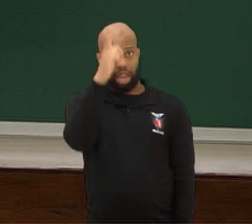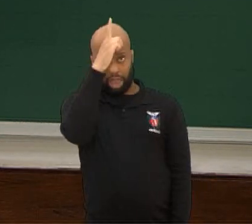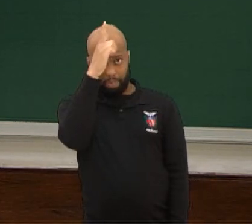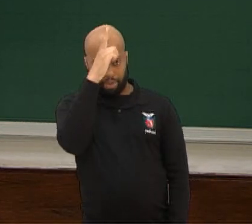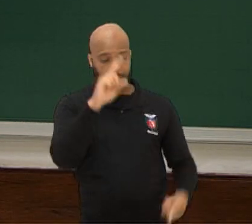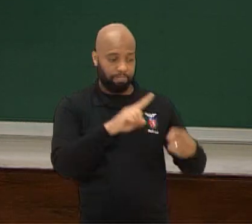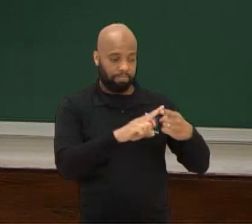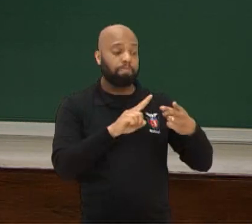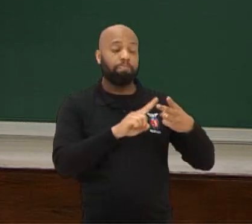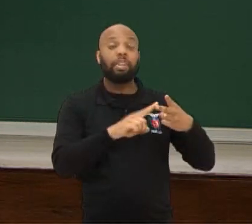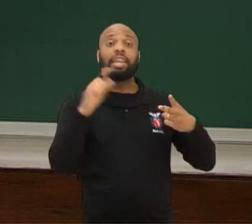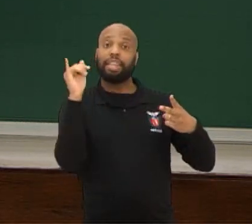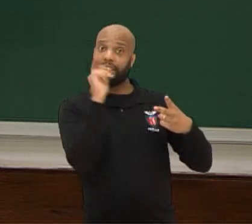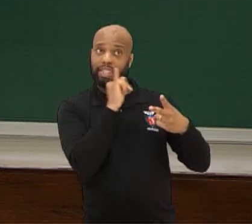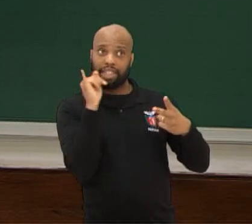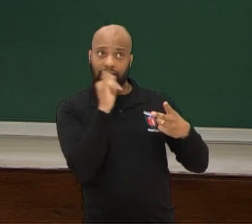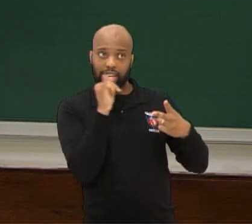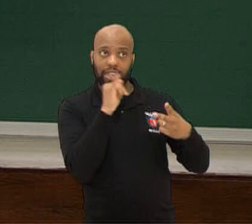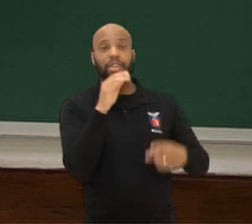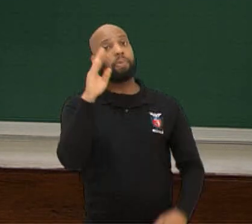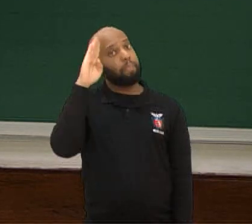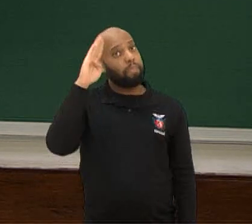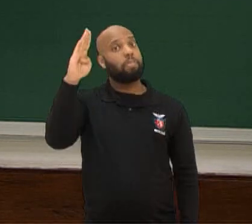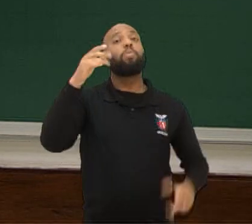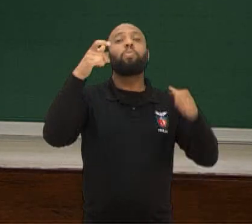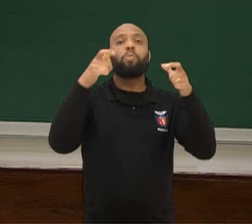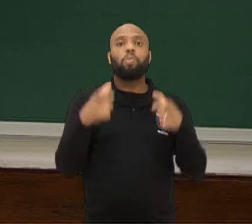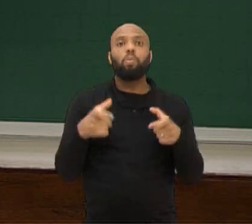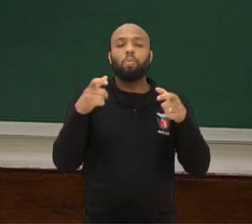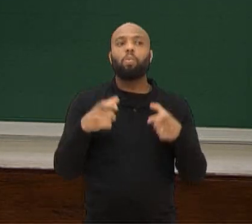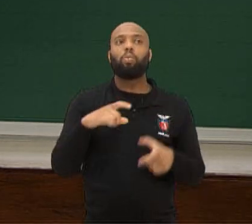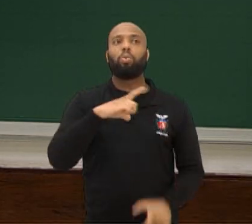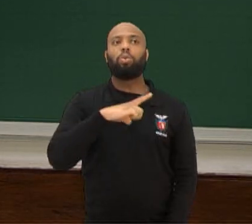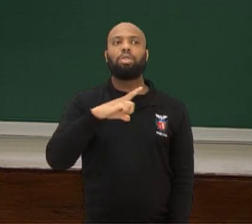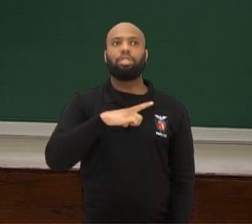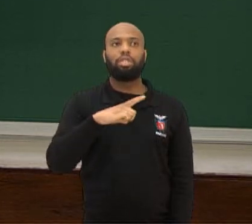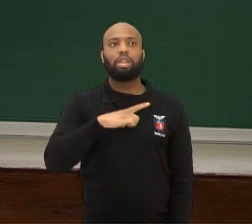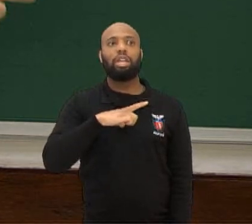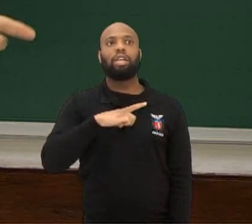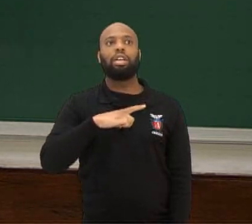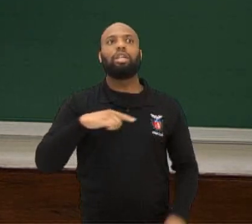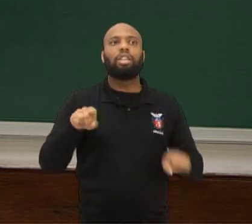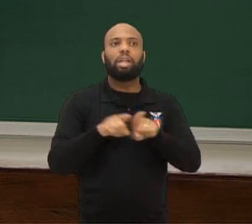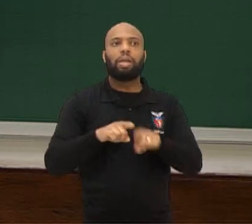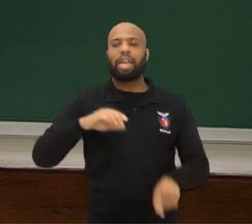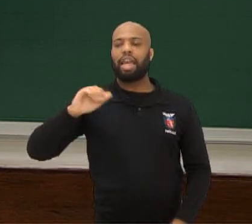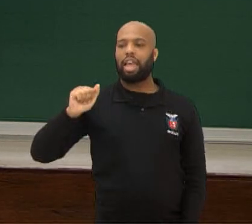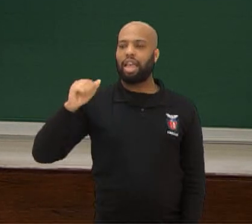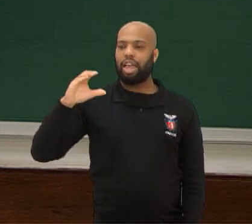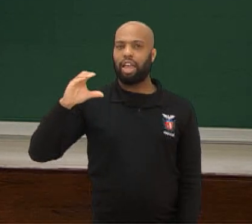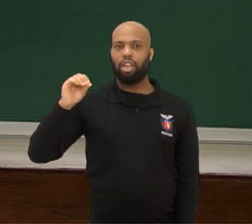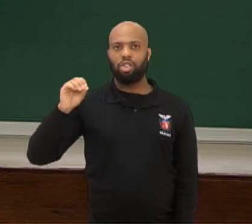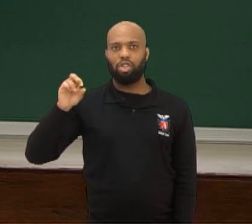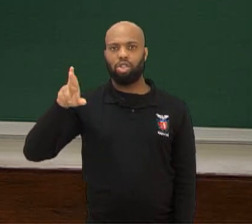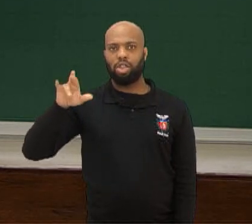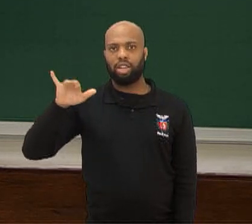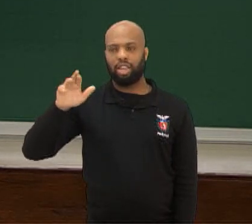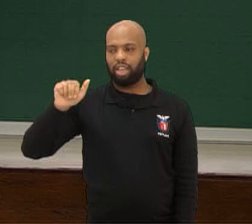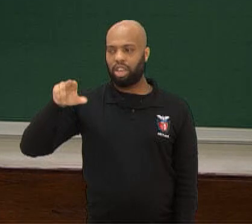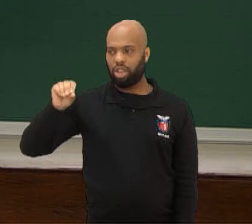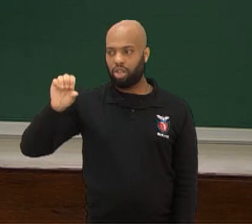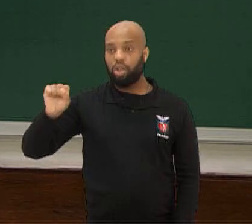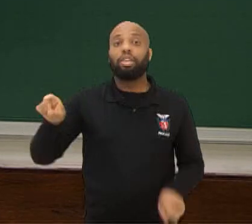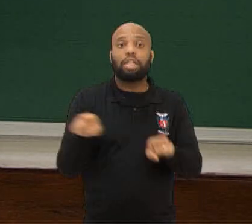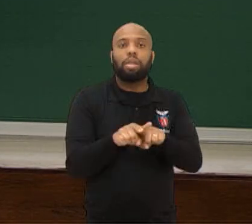e italianos, né? Principalmente ali em menor quantidade, os açorianos, também na porção